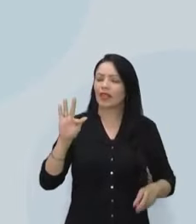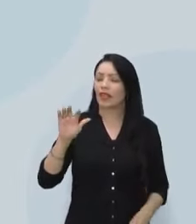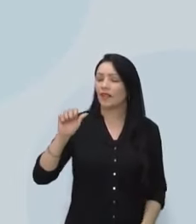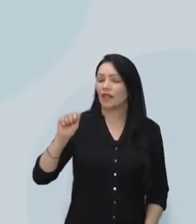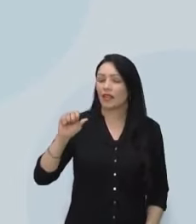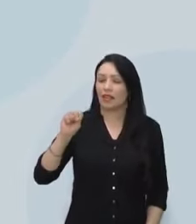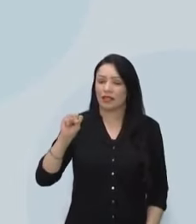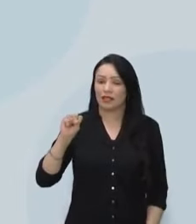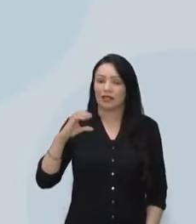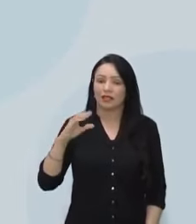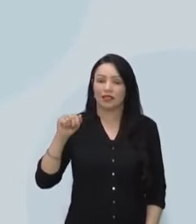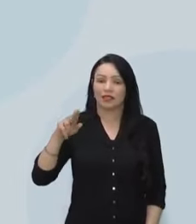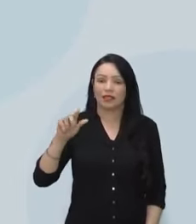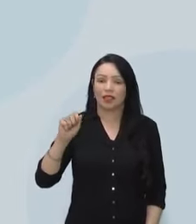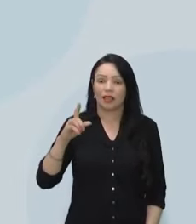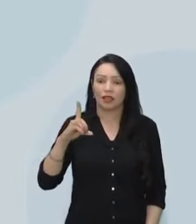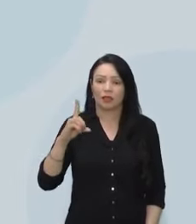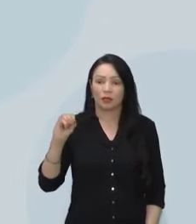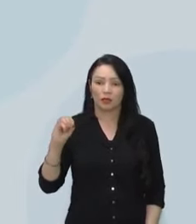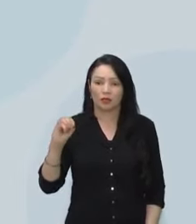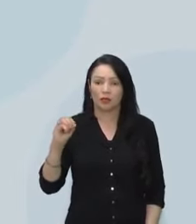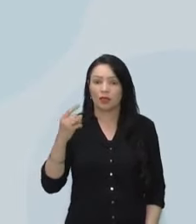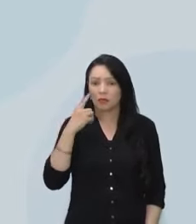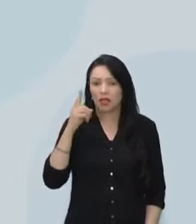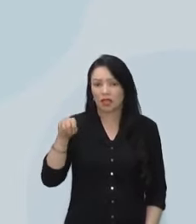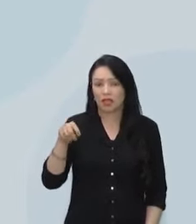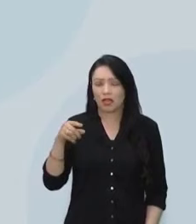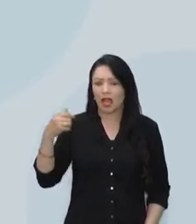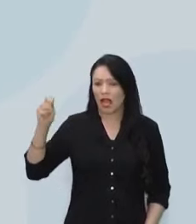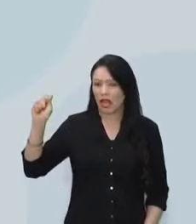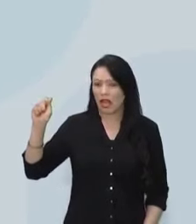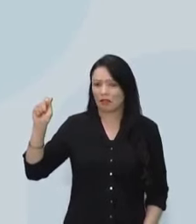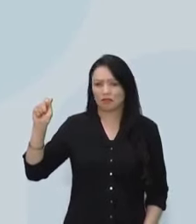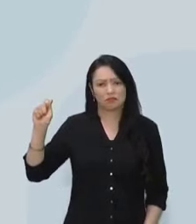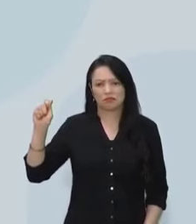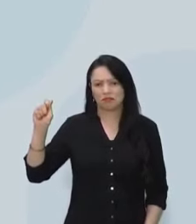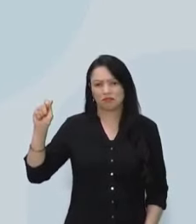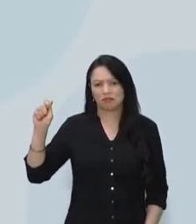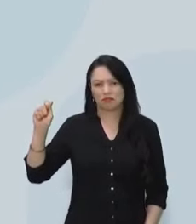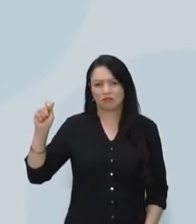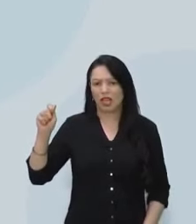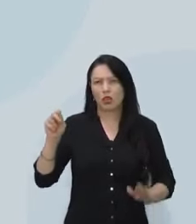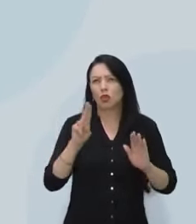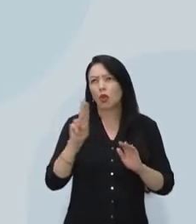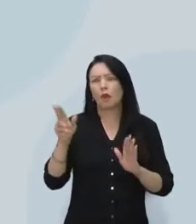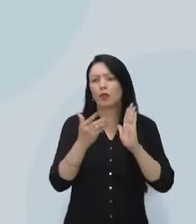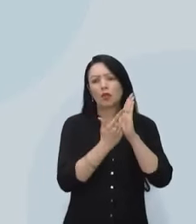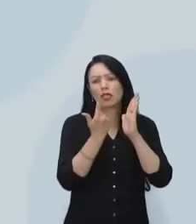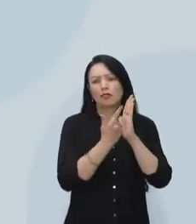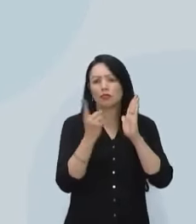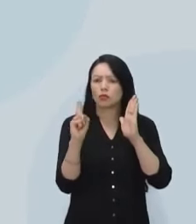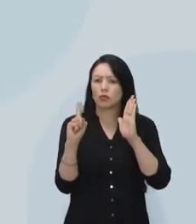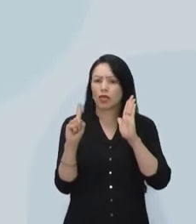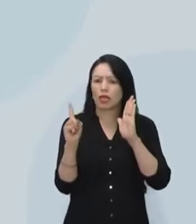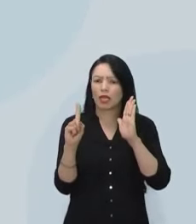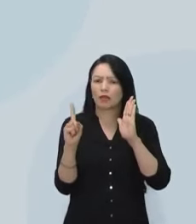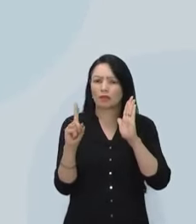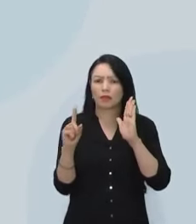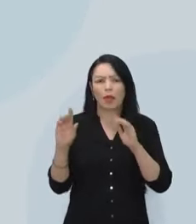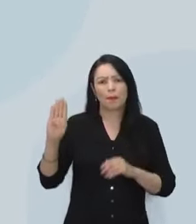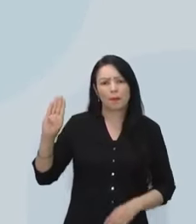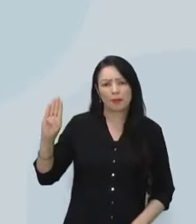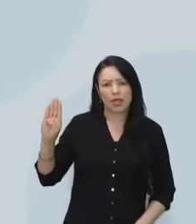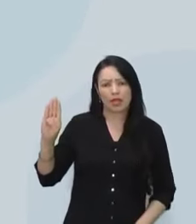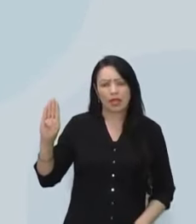apontar o nome da obra? Não, não tinha nome da obra. Para indicar a ironia do autor? Não, porque ele está falando a verdade mesmo, ele está querendo dizer aquilo, não está querendo ser